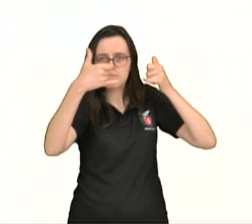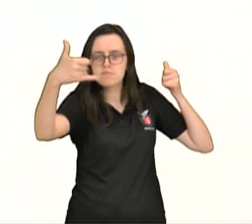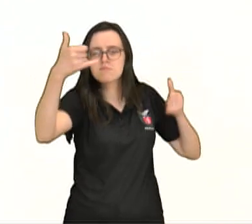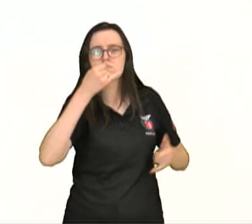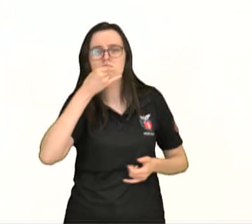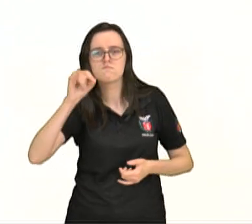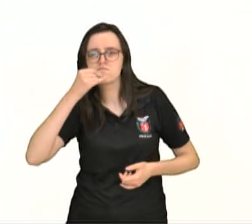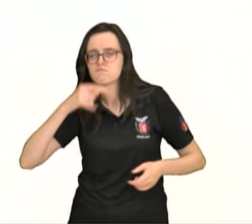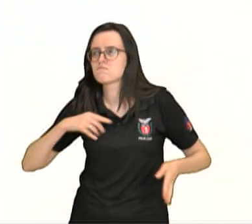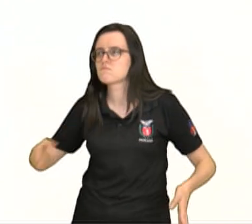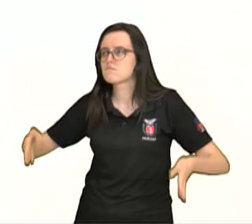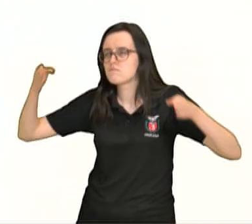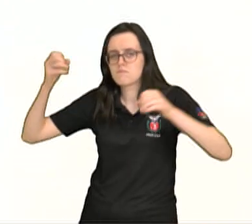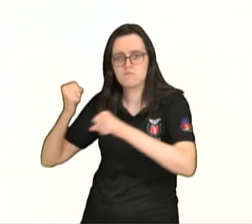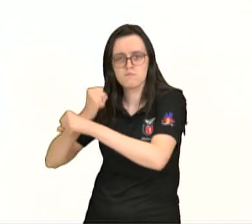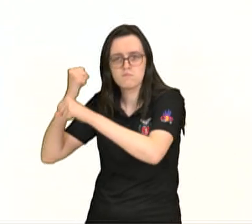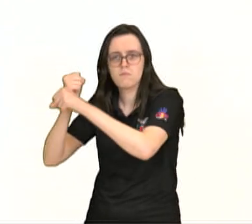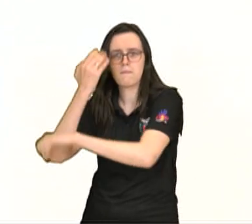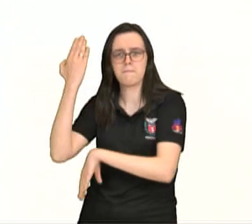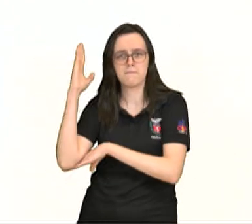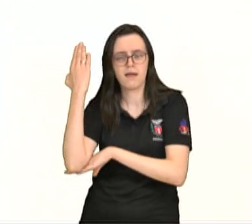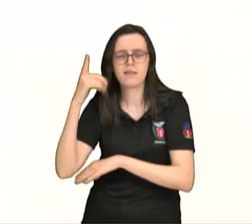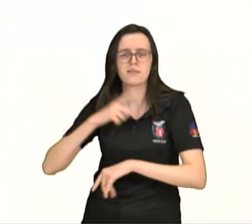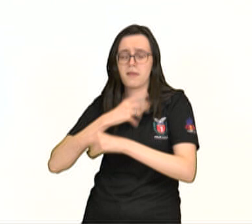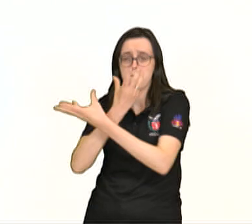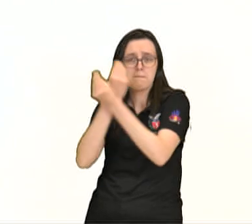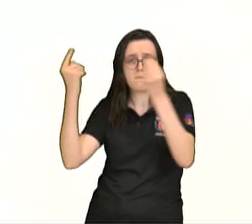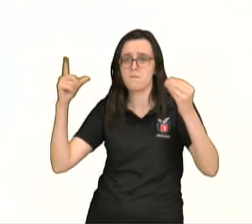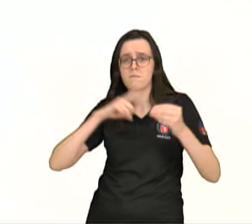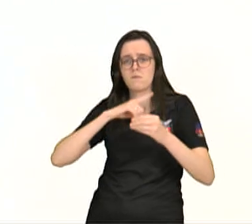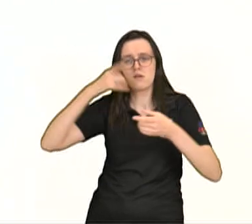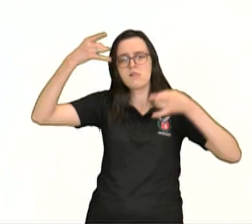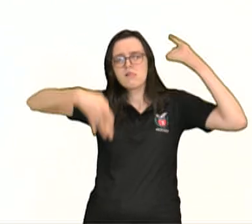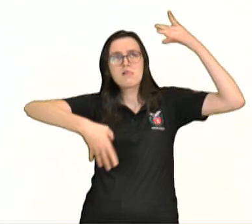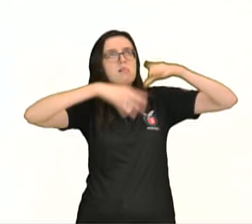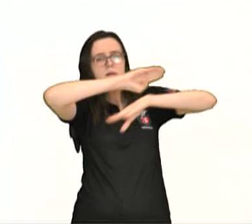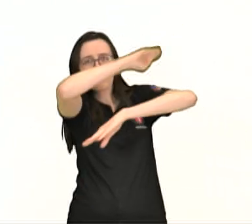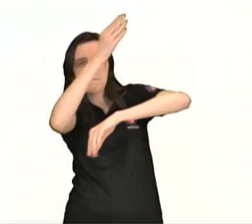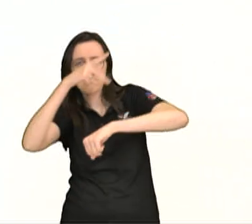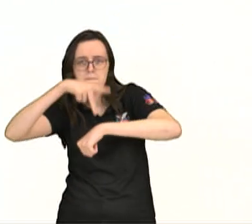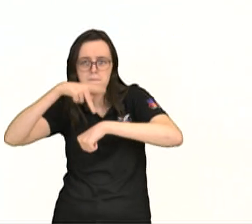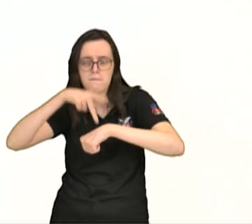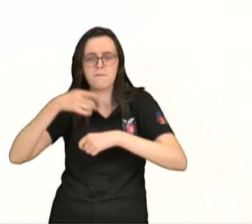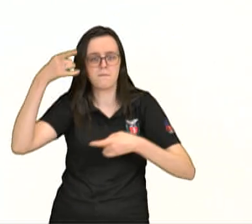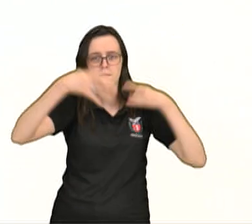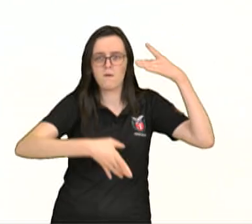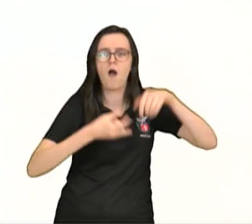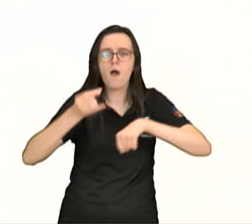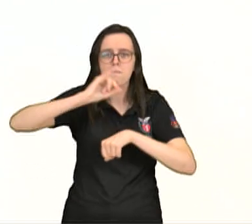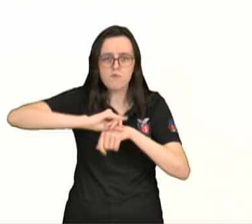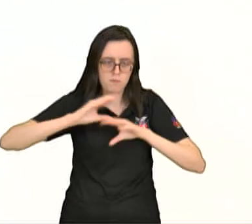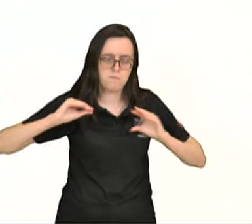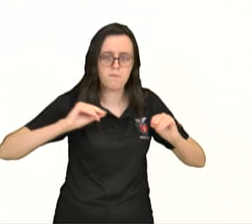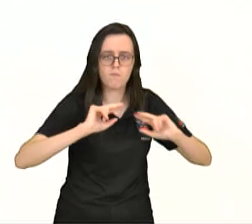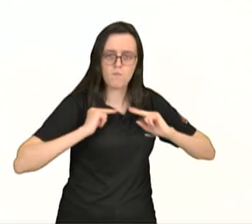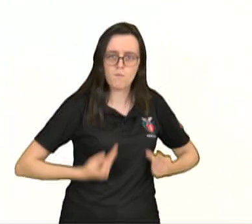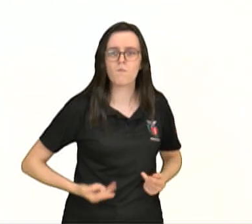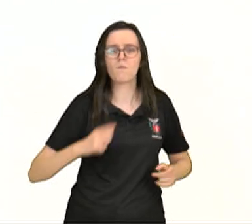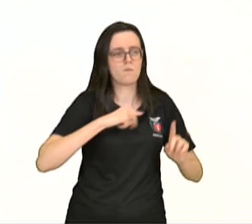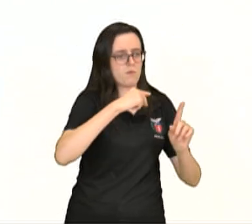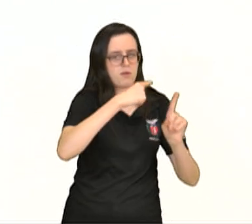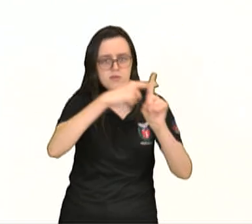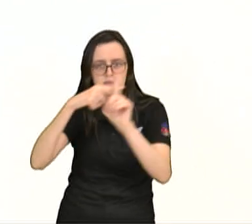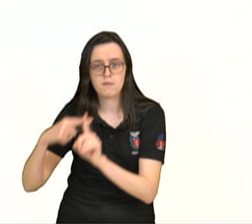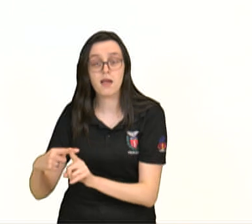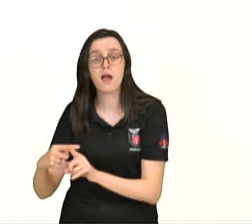de alvenaria ou pedra. Então, tem um monte, construção, ruína, saleiro, objeto especial feito pelo homem, cemitério.